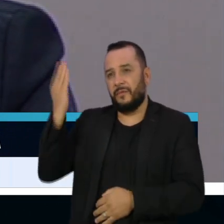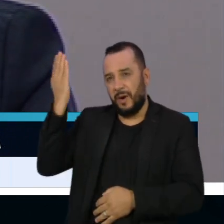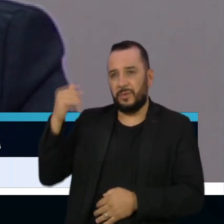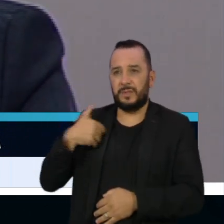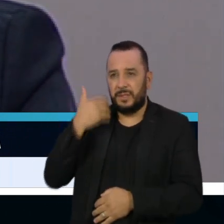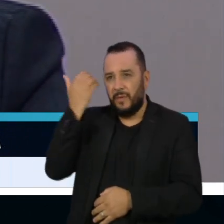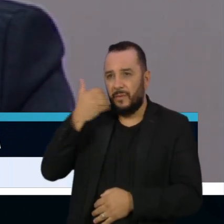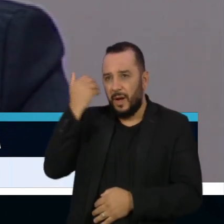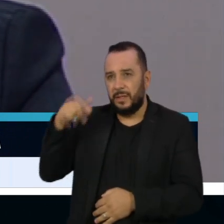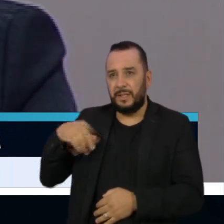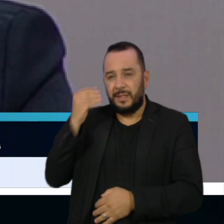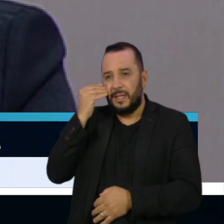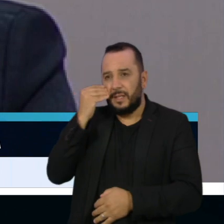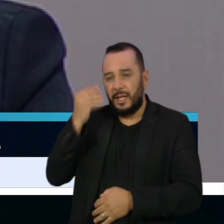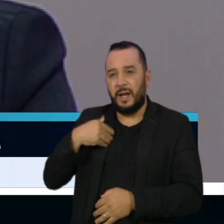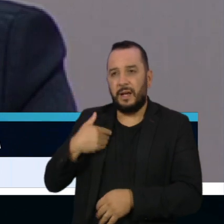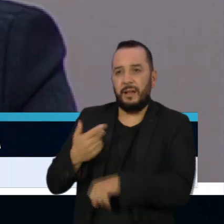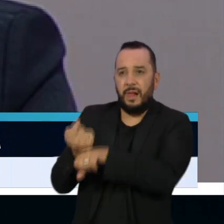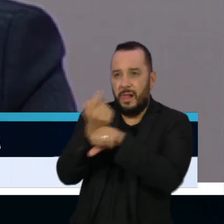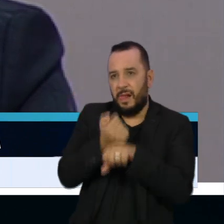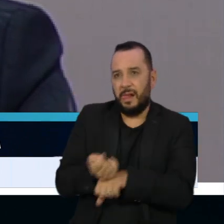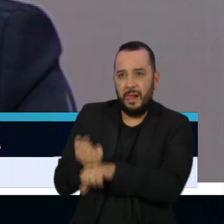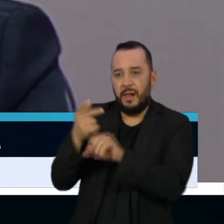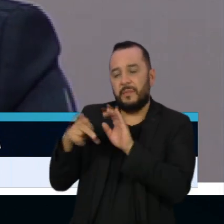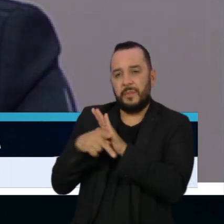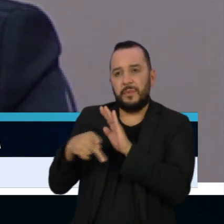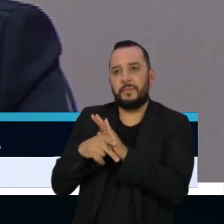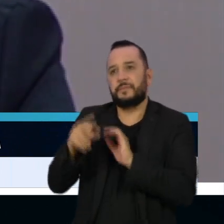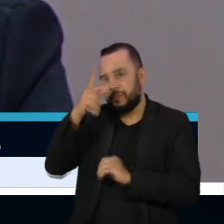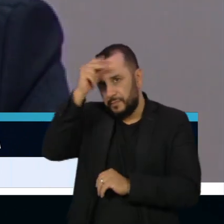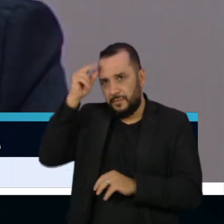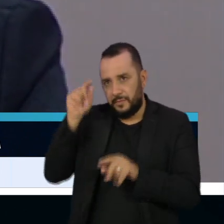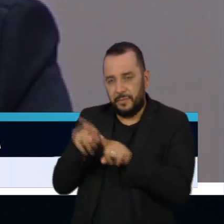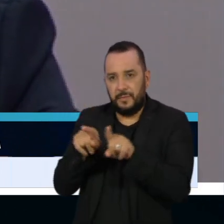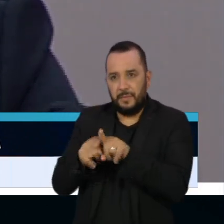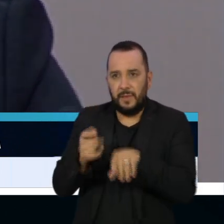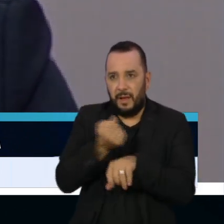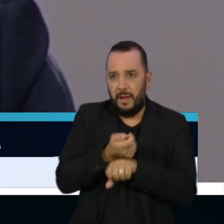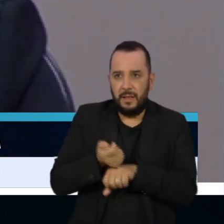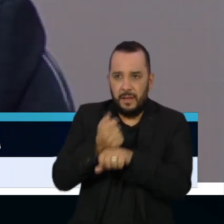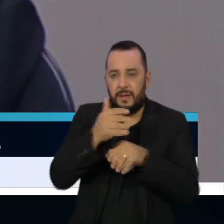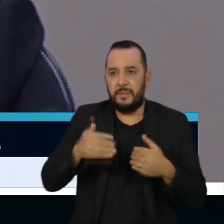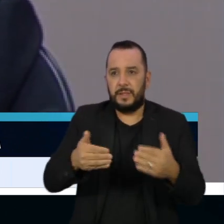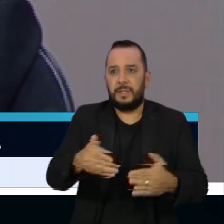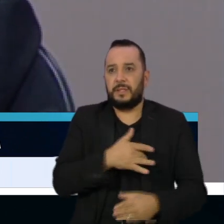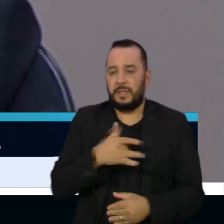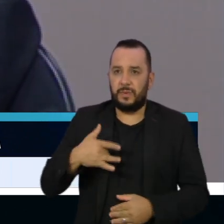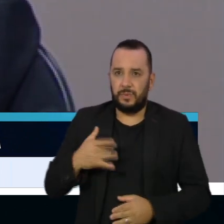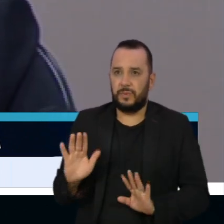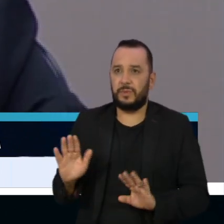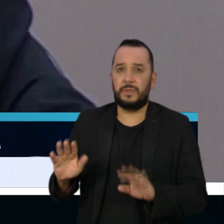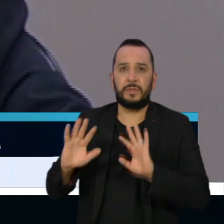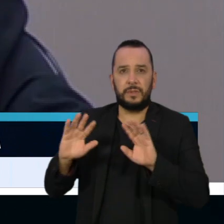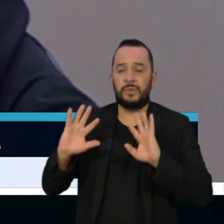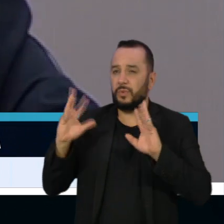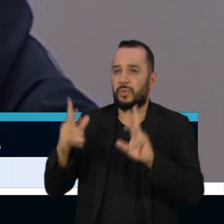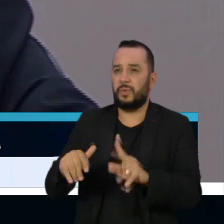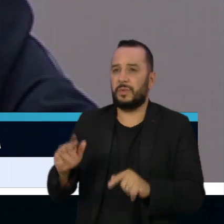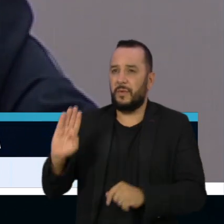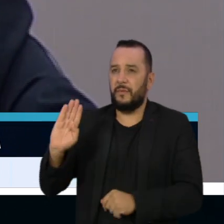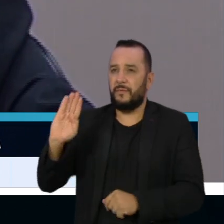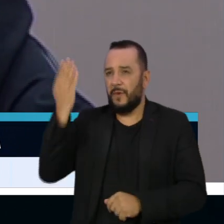que tentava aplicar golpes em prefeituras e no Ministério da Saúde trem de aprender que todas as falsas e fantasiosas